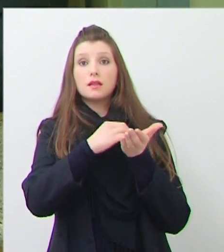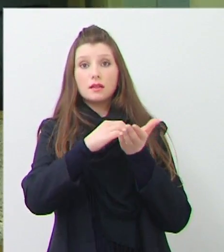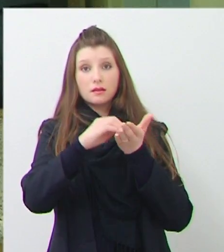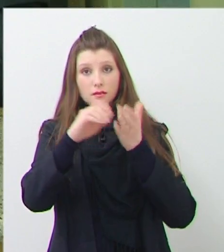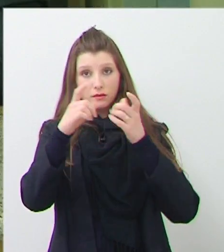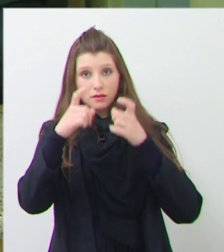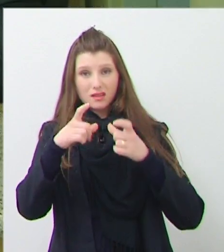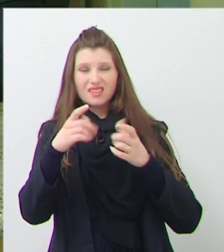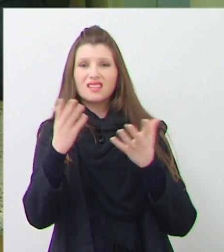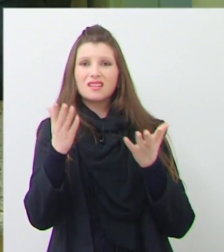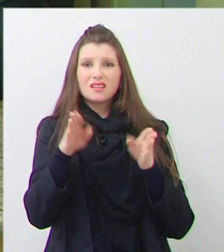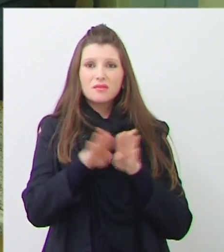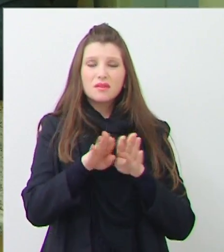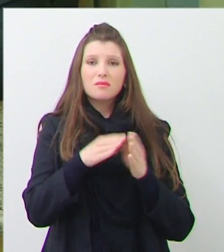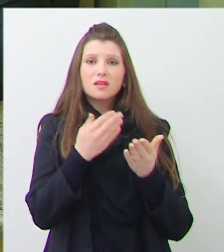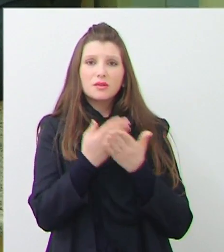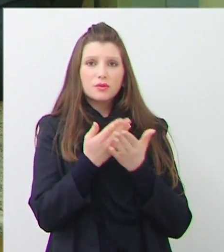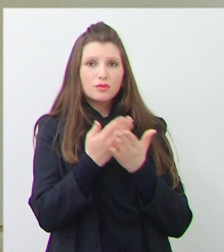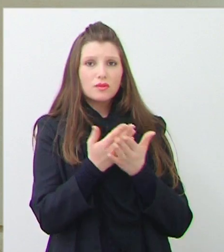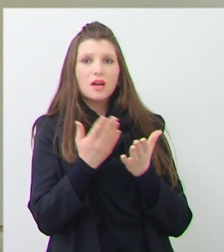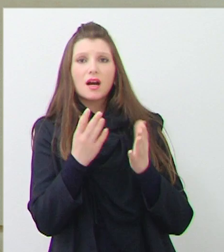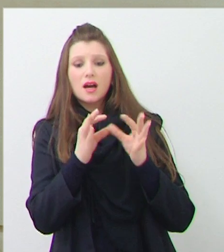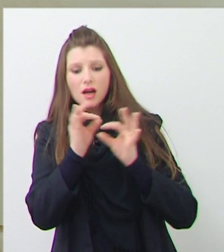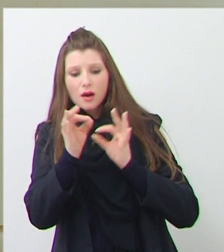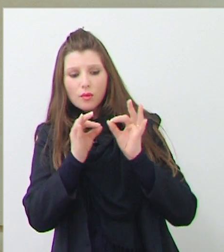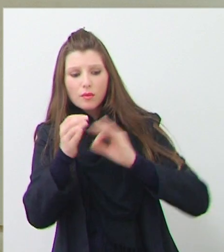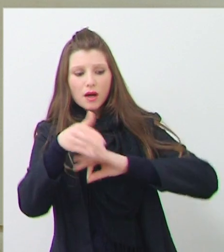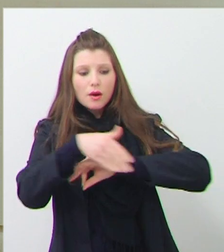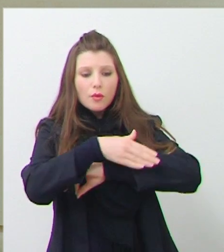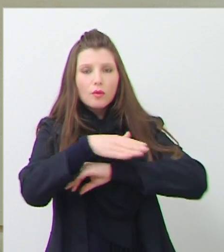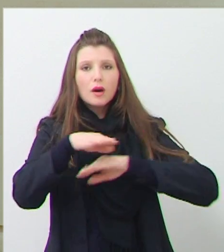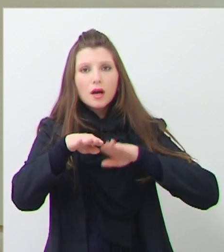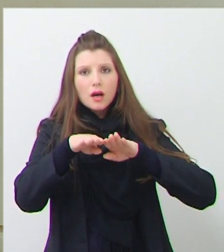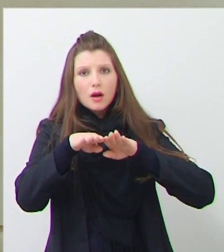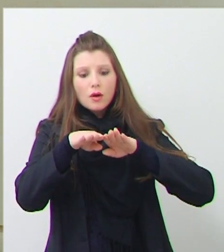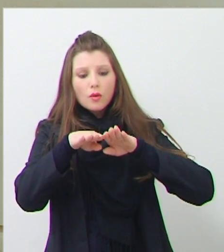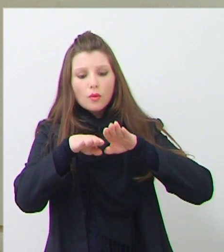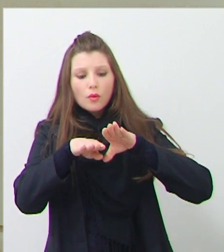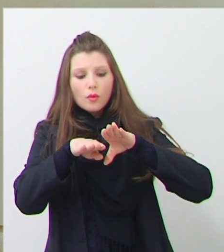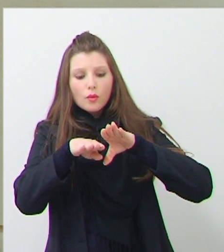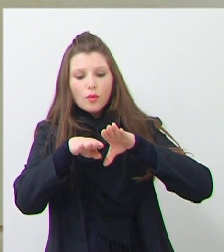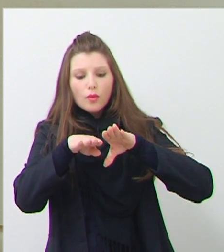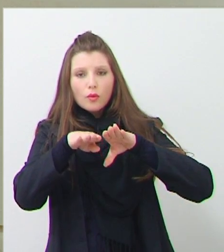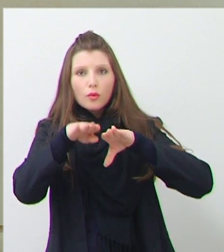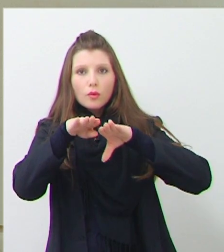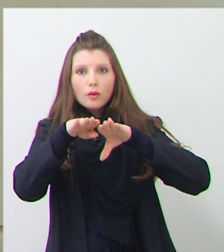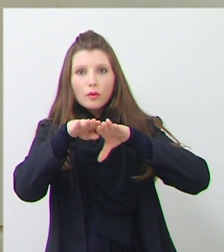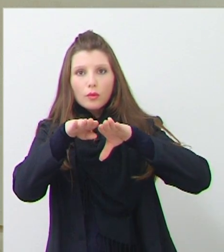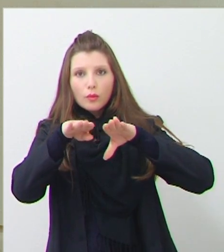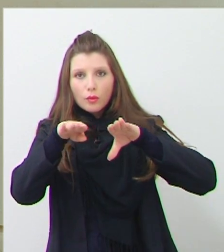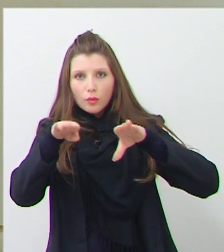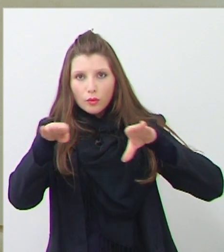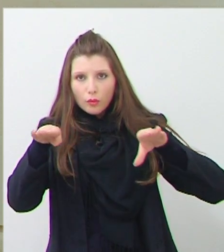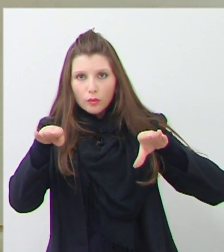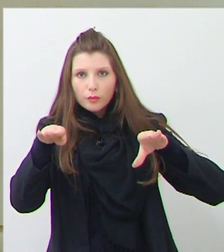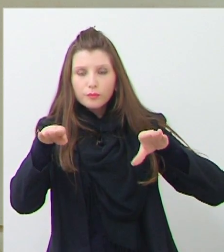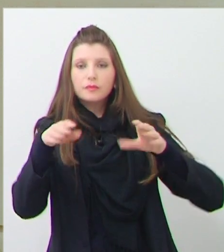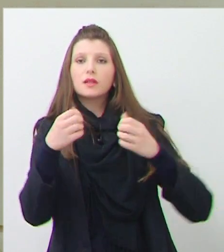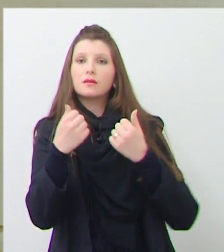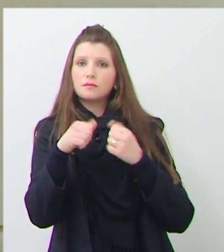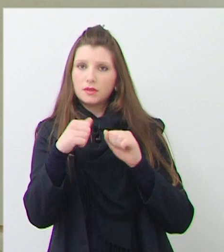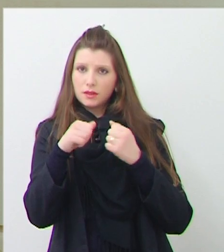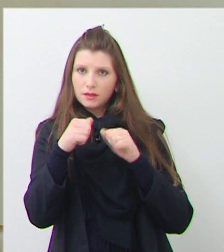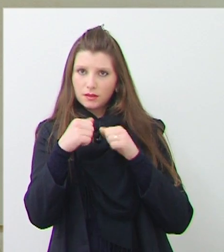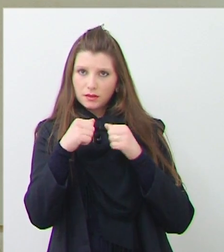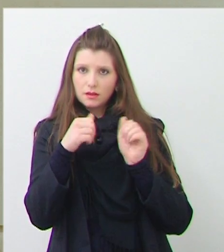estudo de melhorar o nivelamento daquela ferrovia que passa em